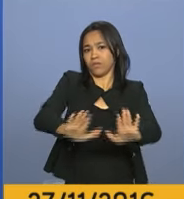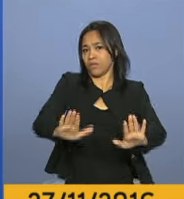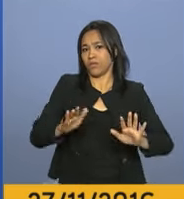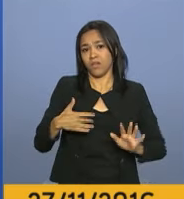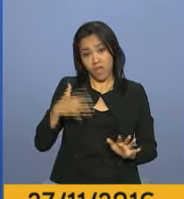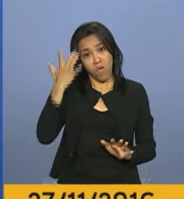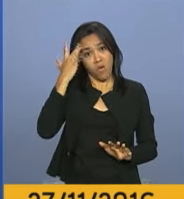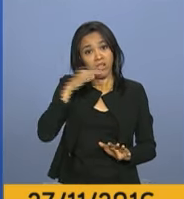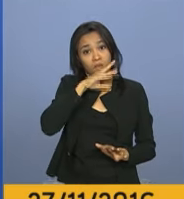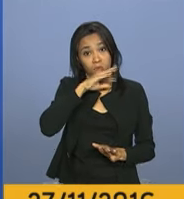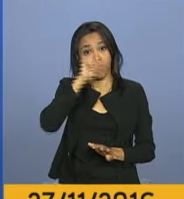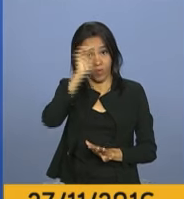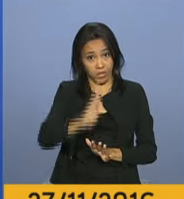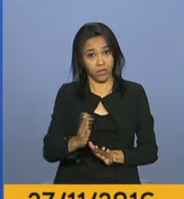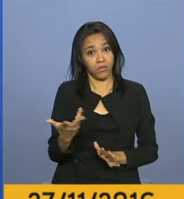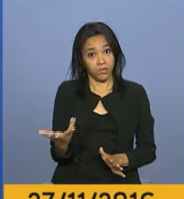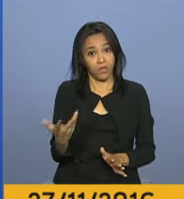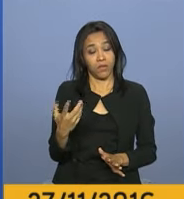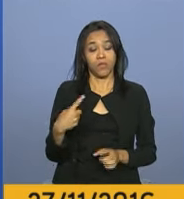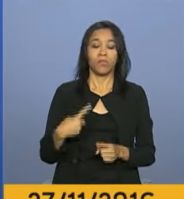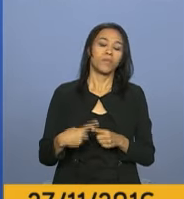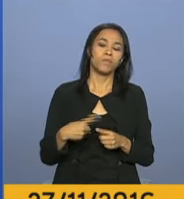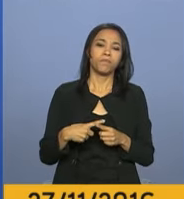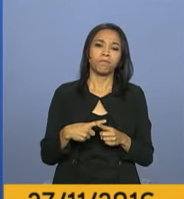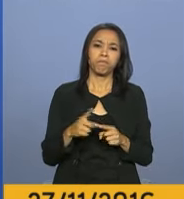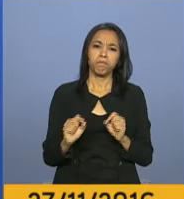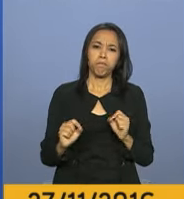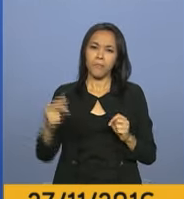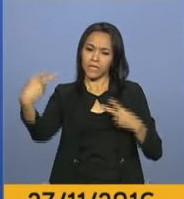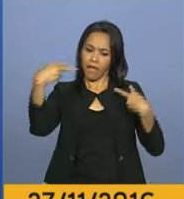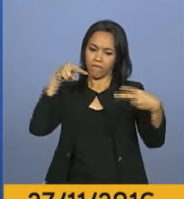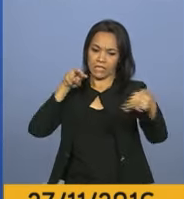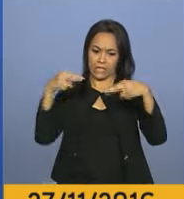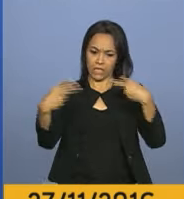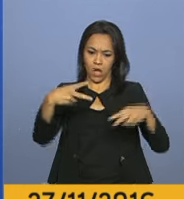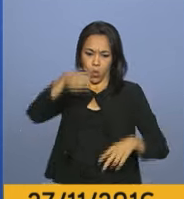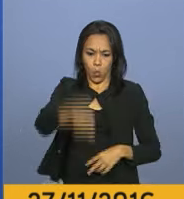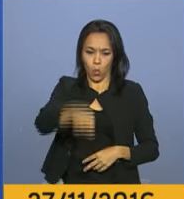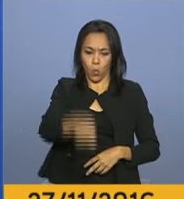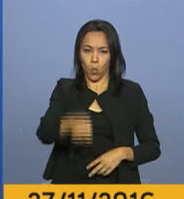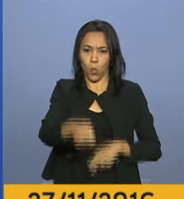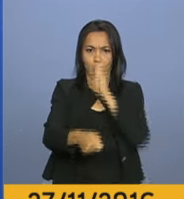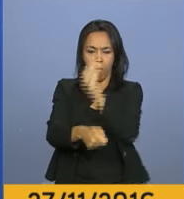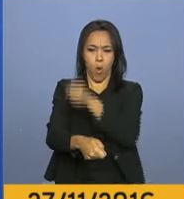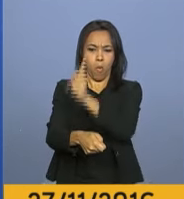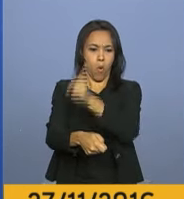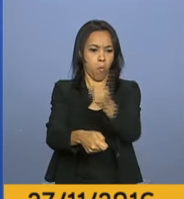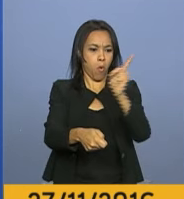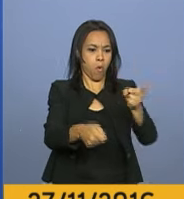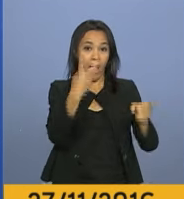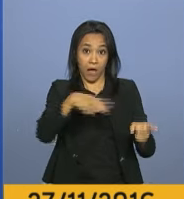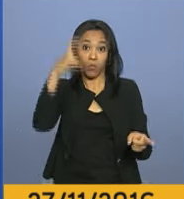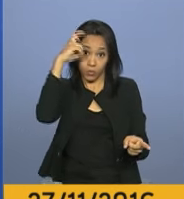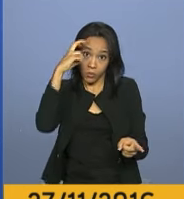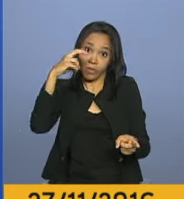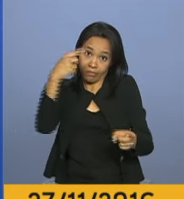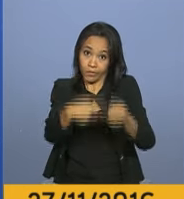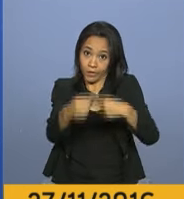é ruim para o Brasil, porque a visão, muitas vezes, centralizadora, autoritária, que a nossa cultura política